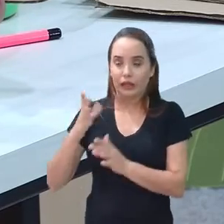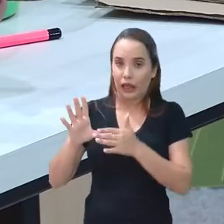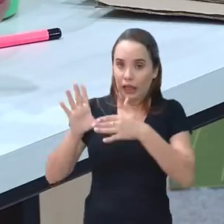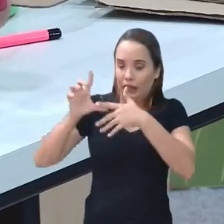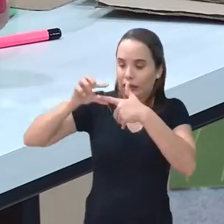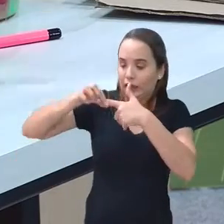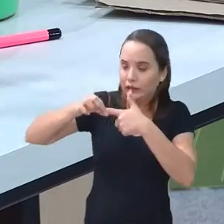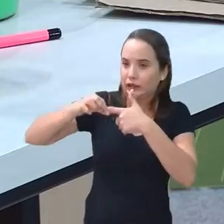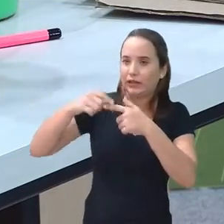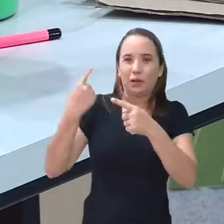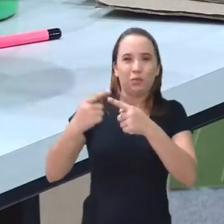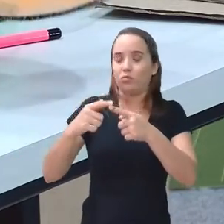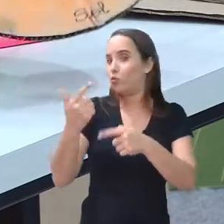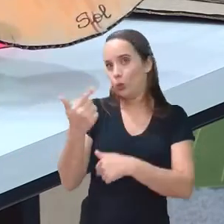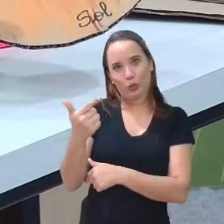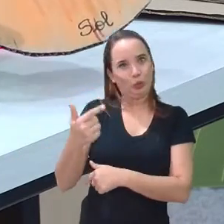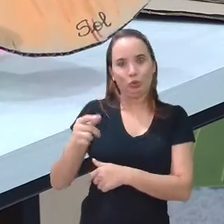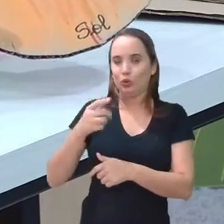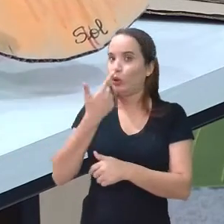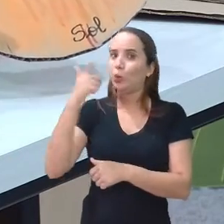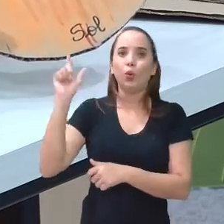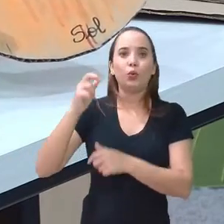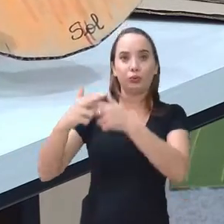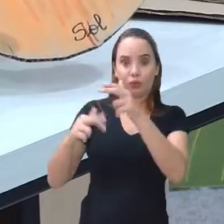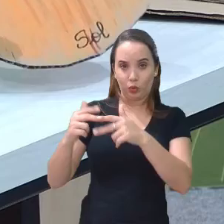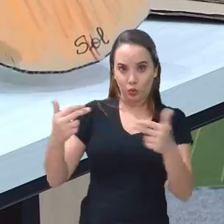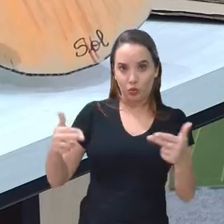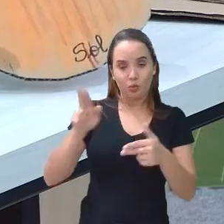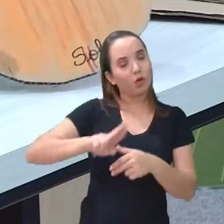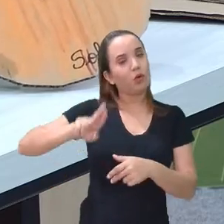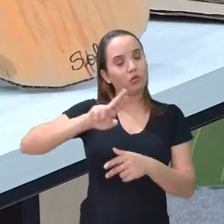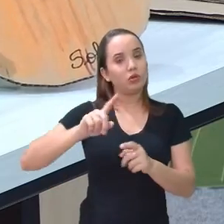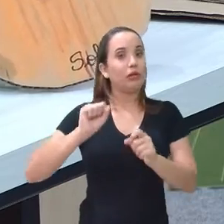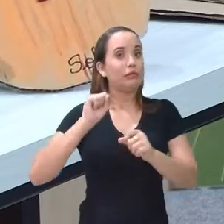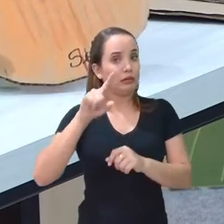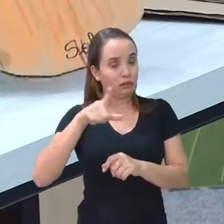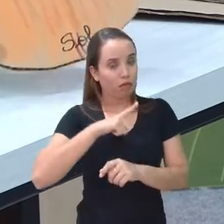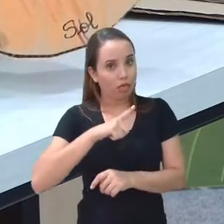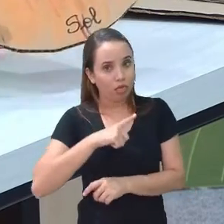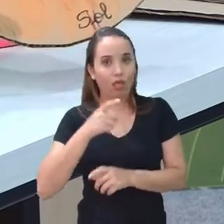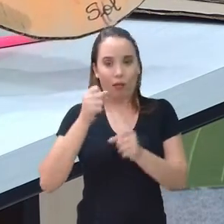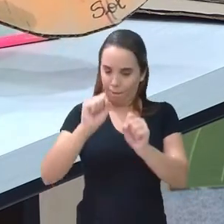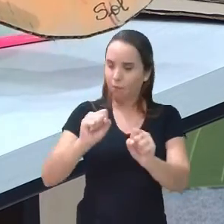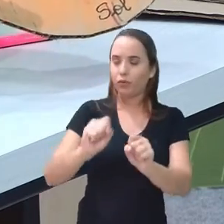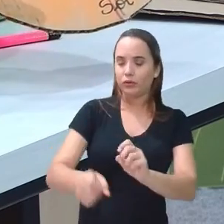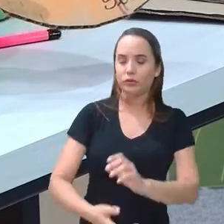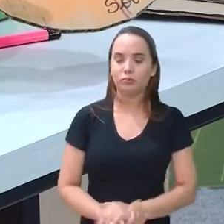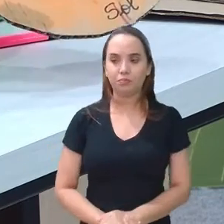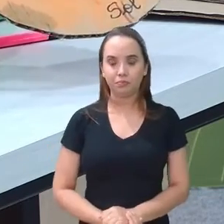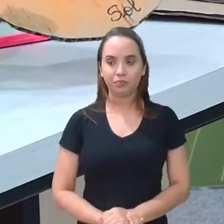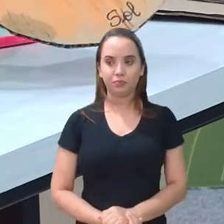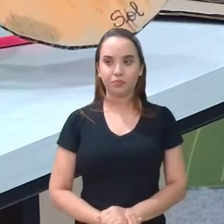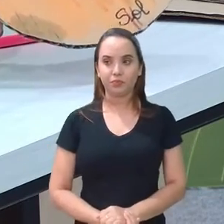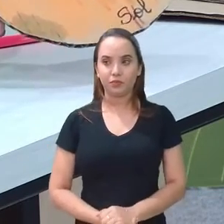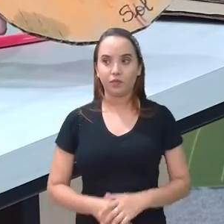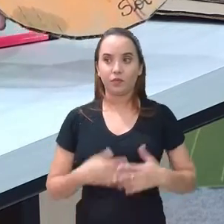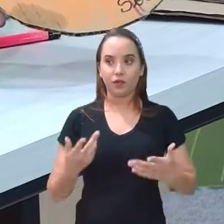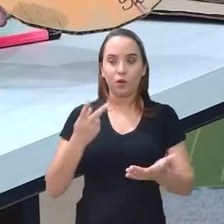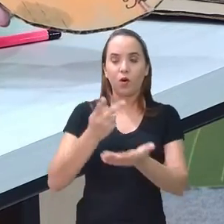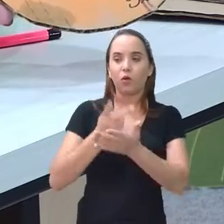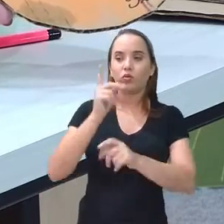amassá-lo, ó, porque eu não tinha mais a tachinha para prender. Se tiver a tachinha, ótimo. Então, veja o que acontece.